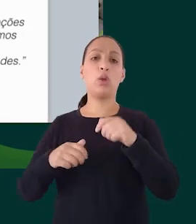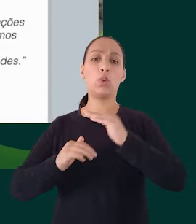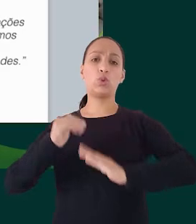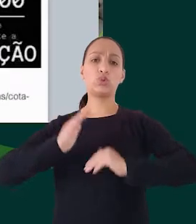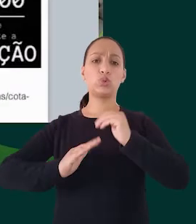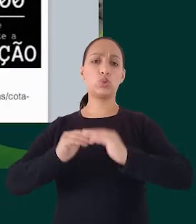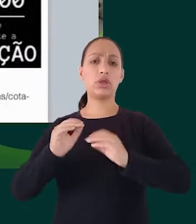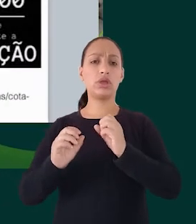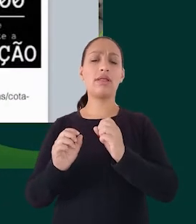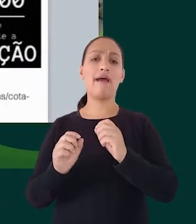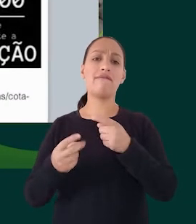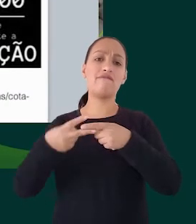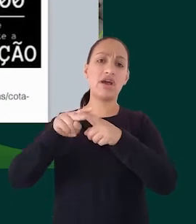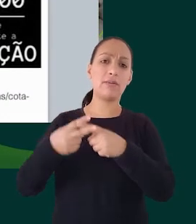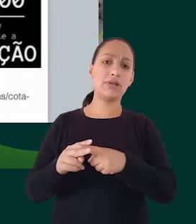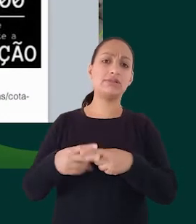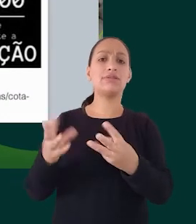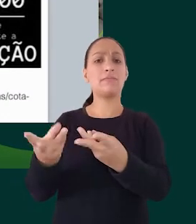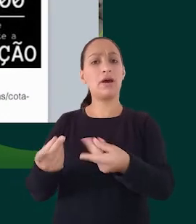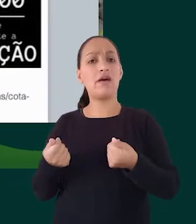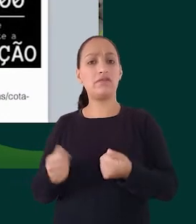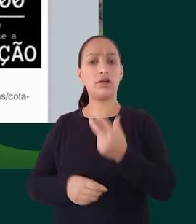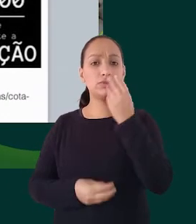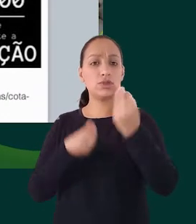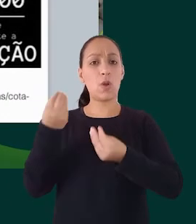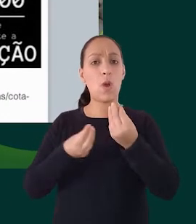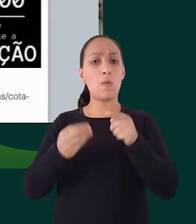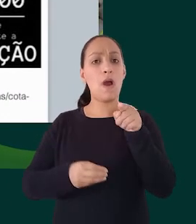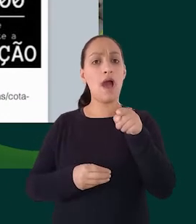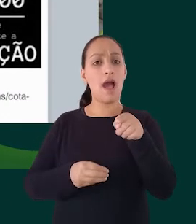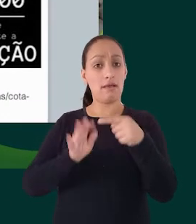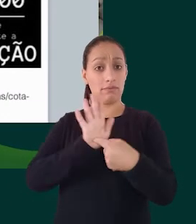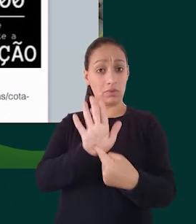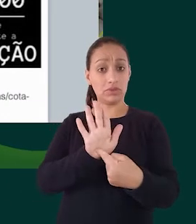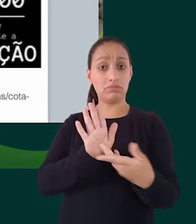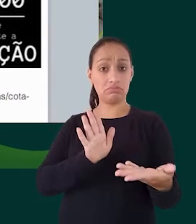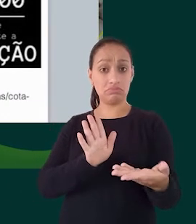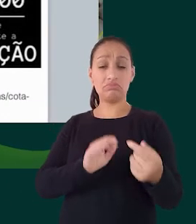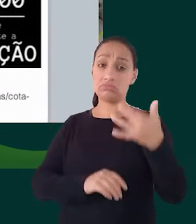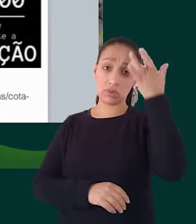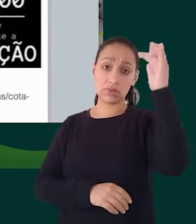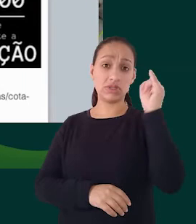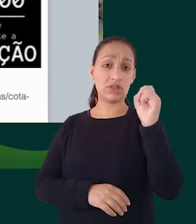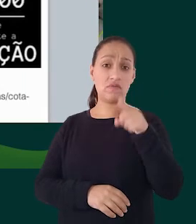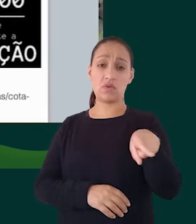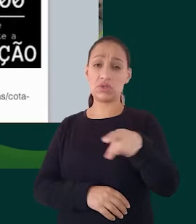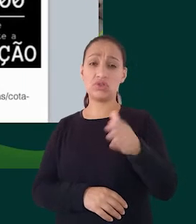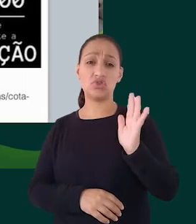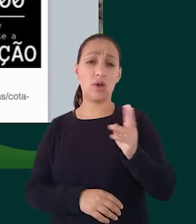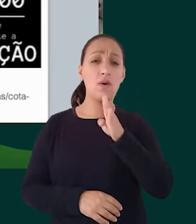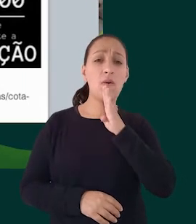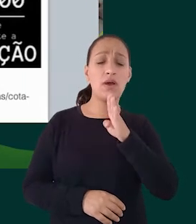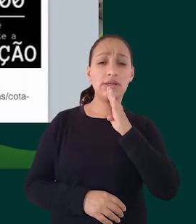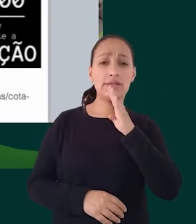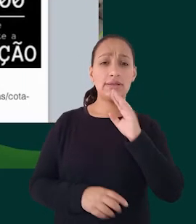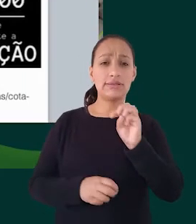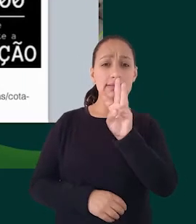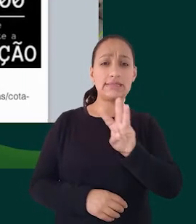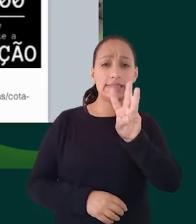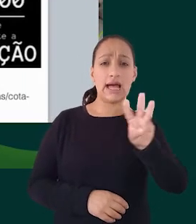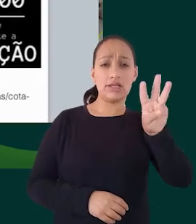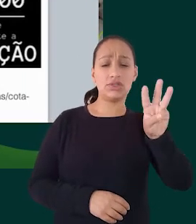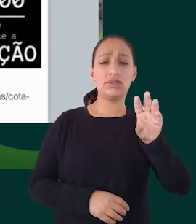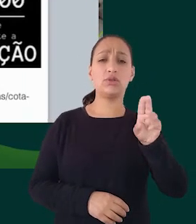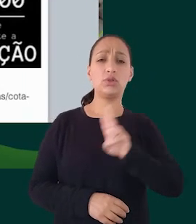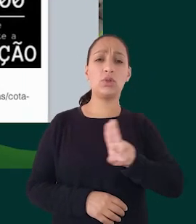ferramentas maravilhosas como essa aqui. Eu não sei se vocês já conheceram o site Serenata do